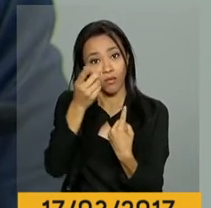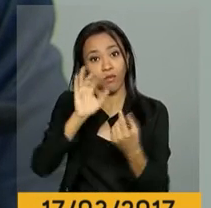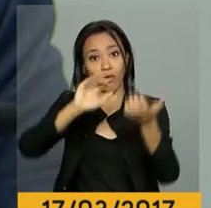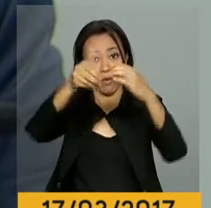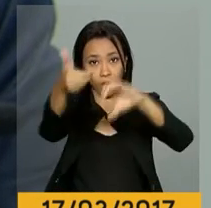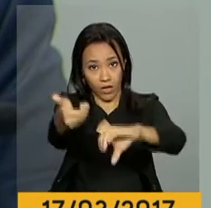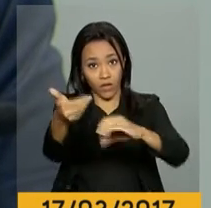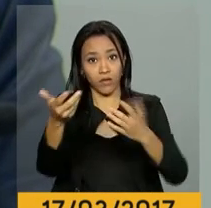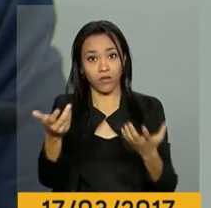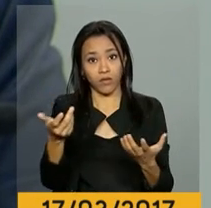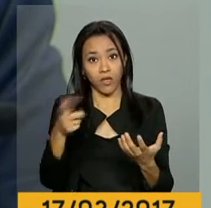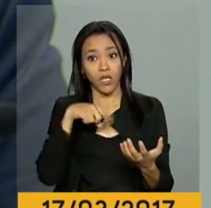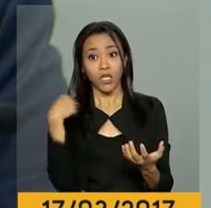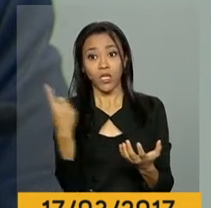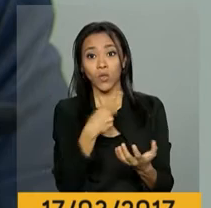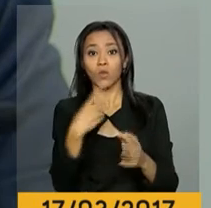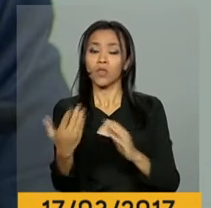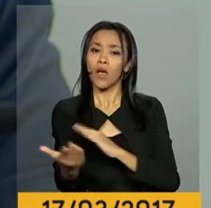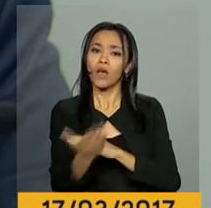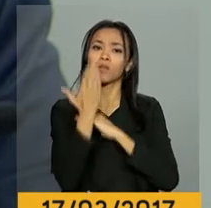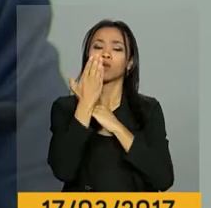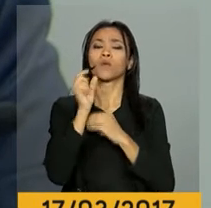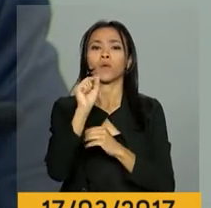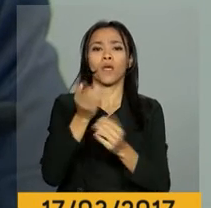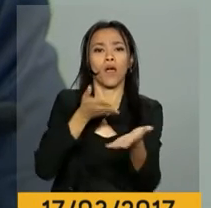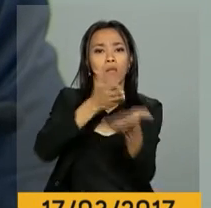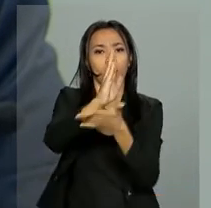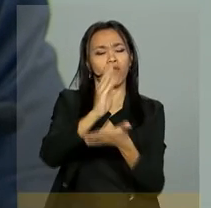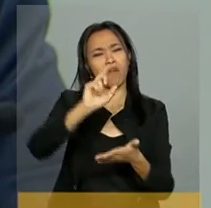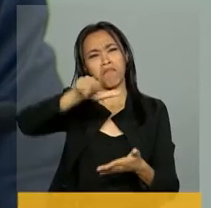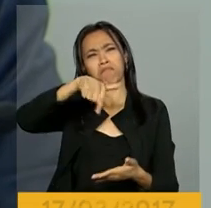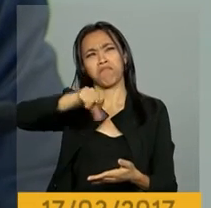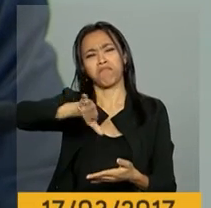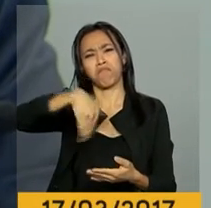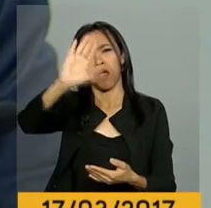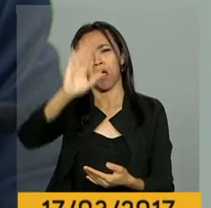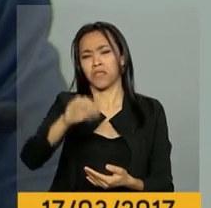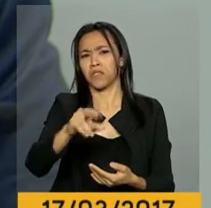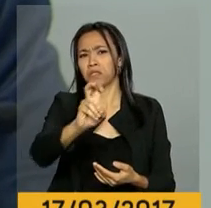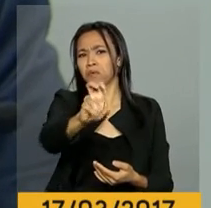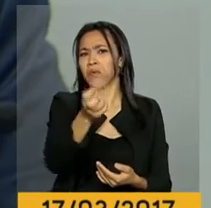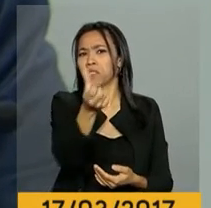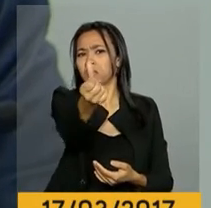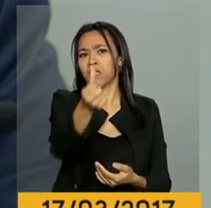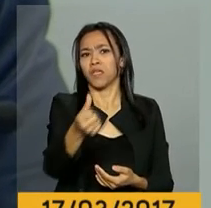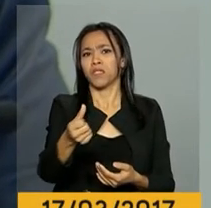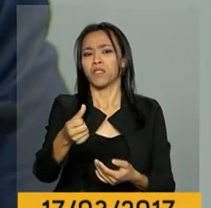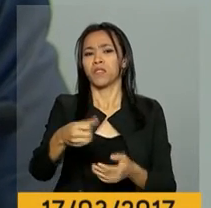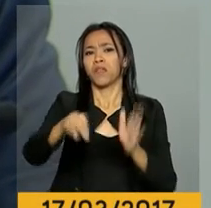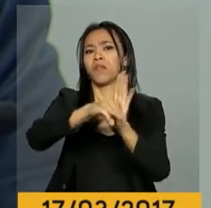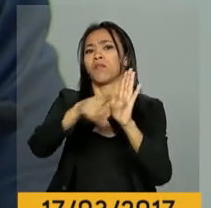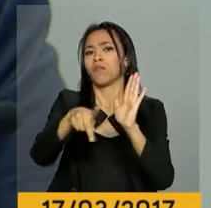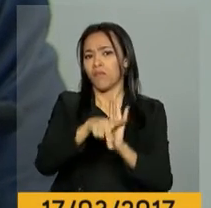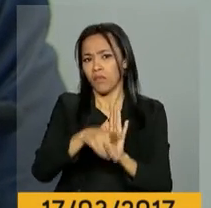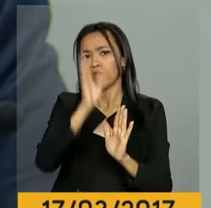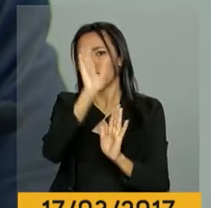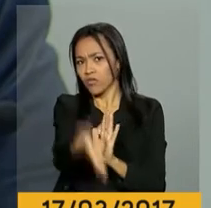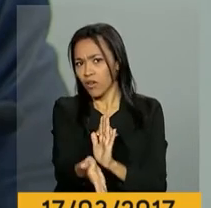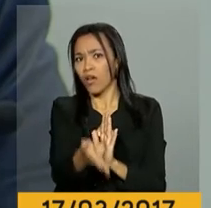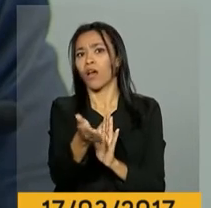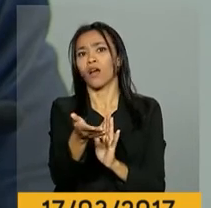Congresso Nacional que nos permitiu aprovar mais de 56 medidas já a esta